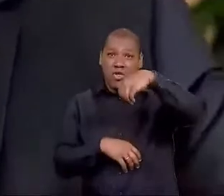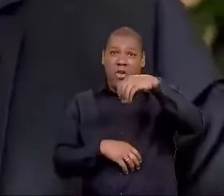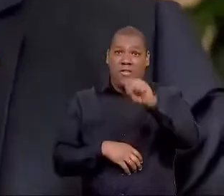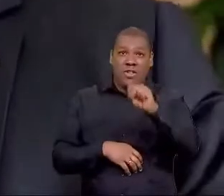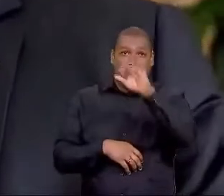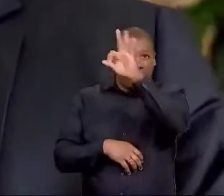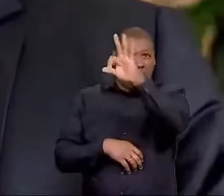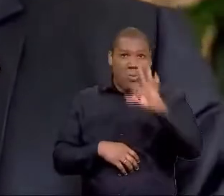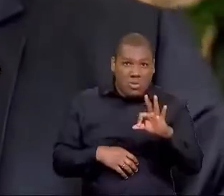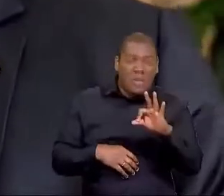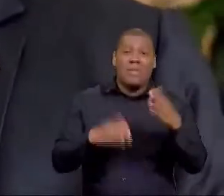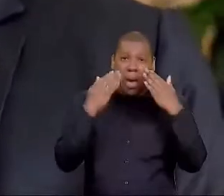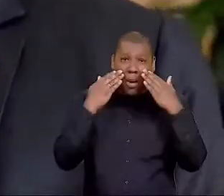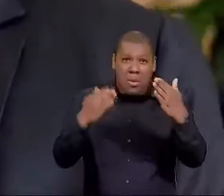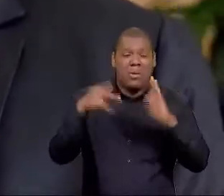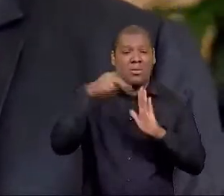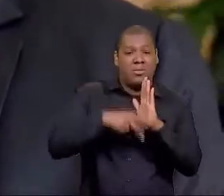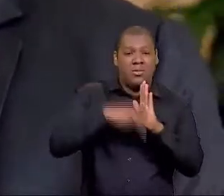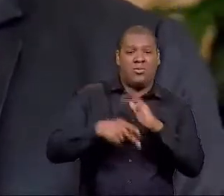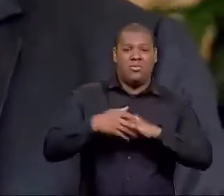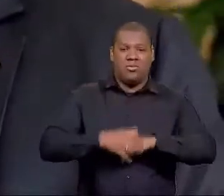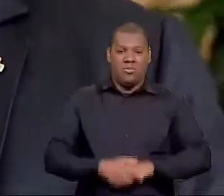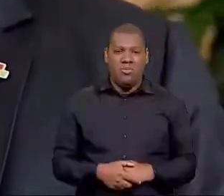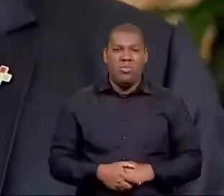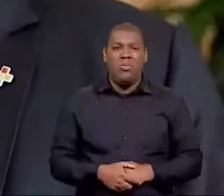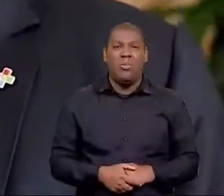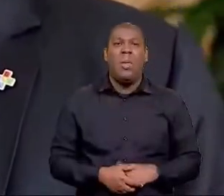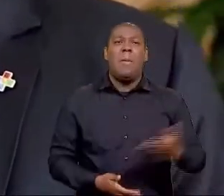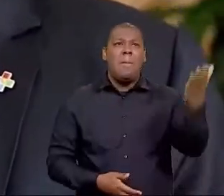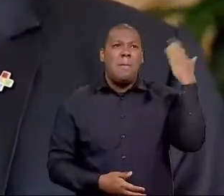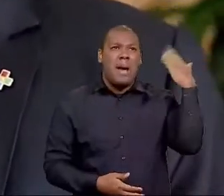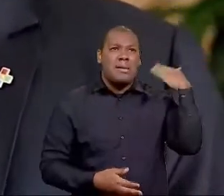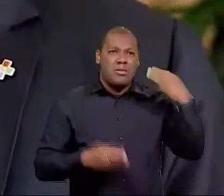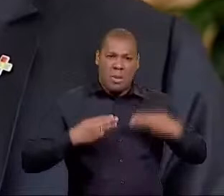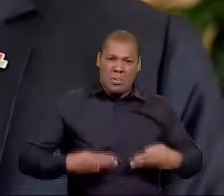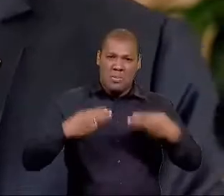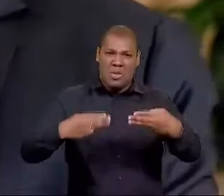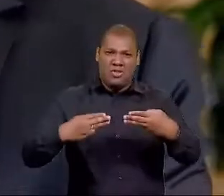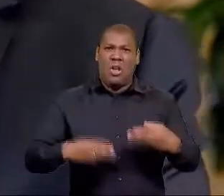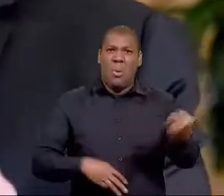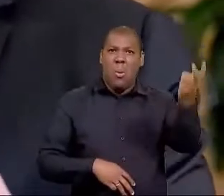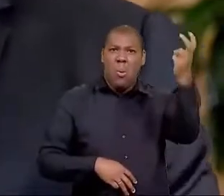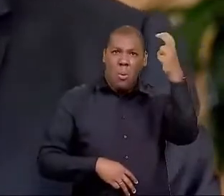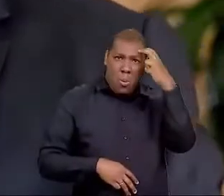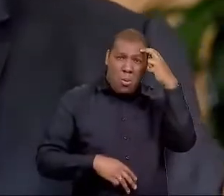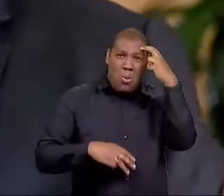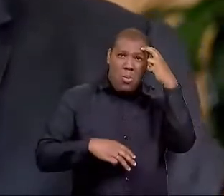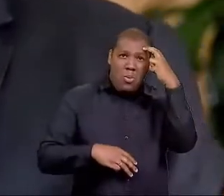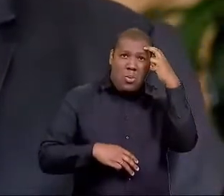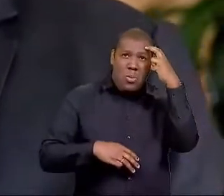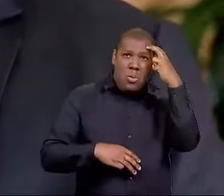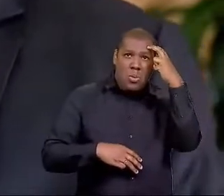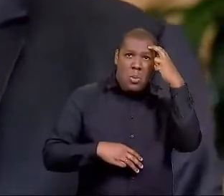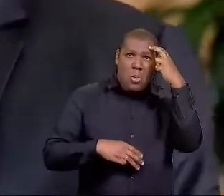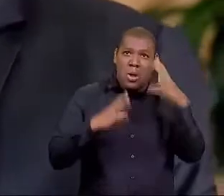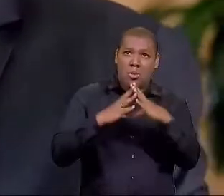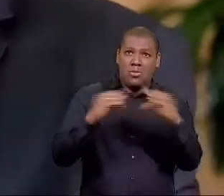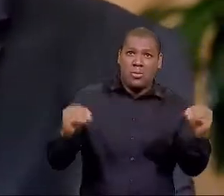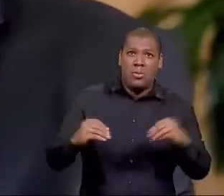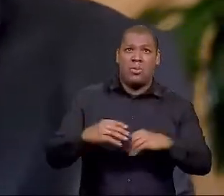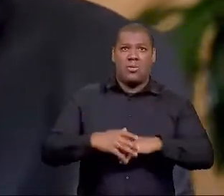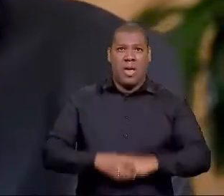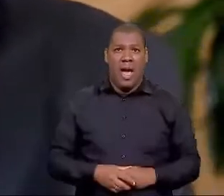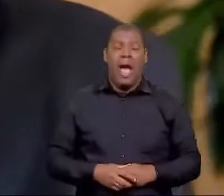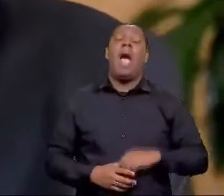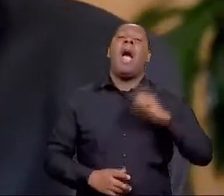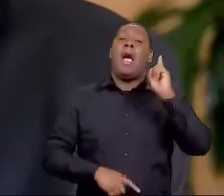extinguido Ministério da Cultura. O Ministério da Cultura não existia mais. Ou seja, nós recriamos o Ministério da Cultura, além